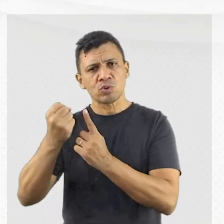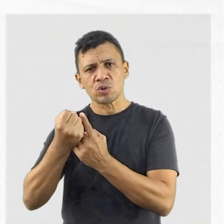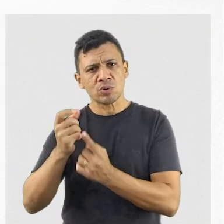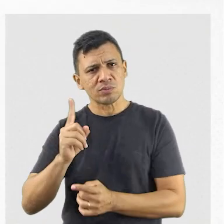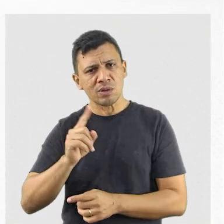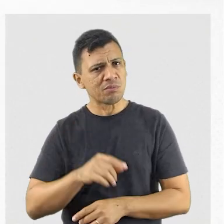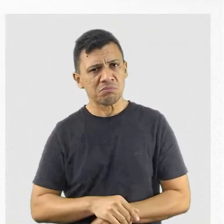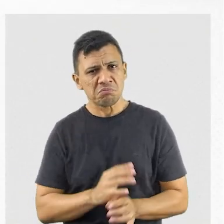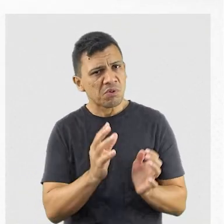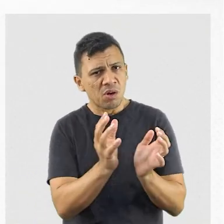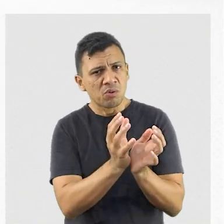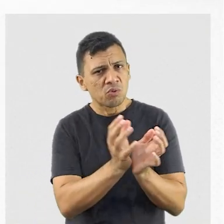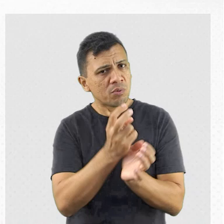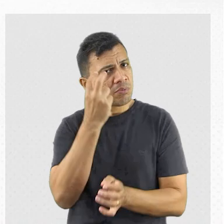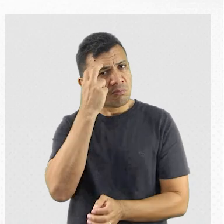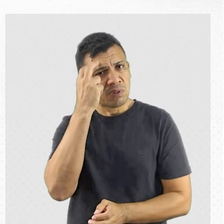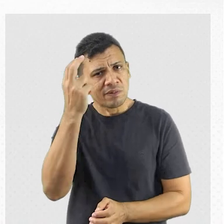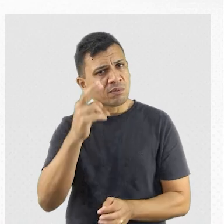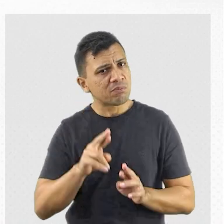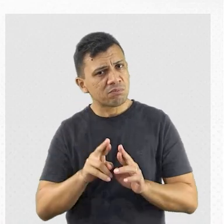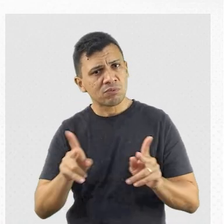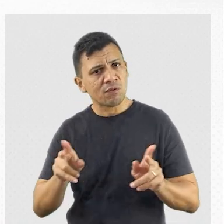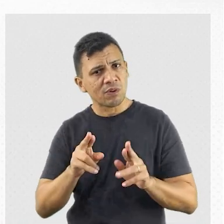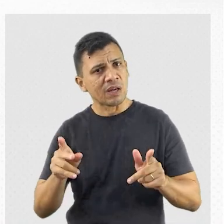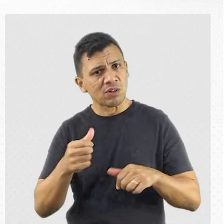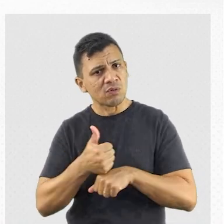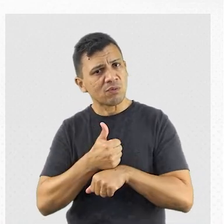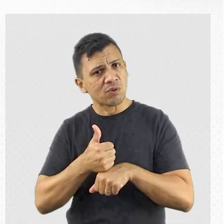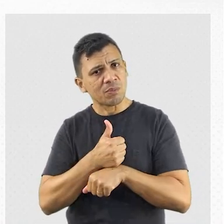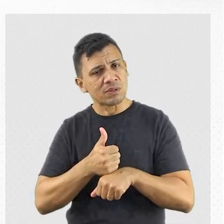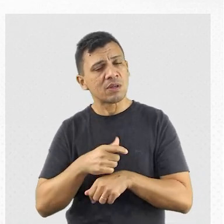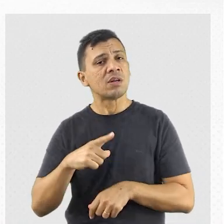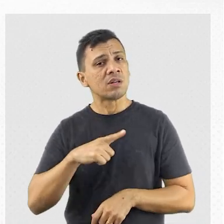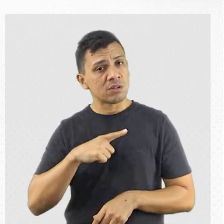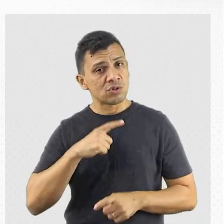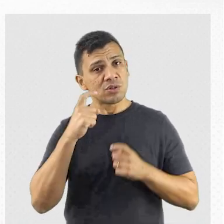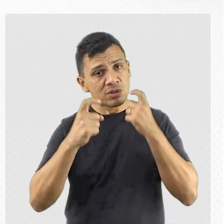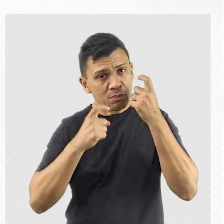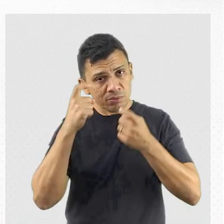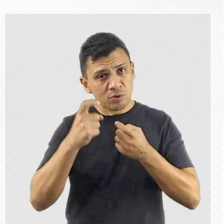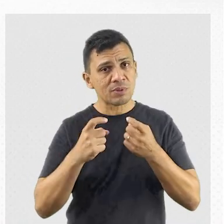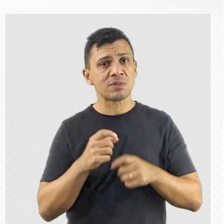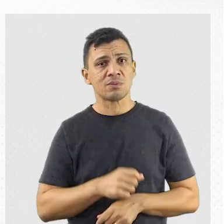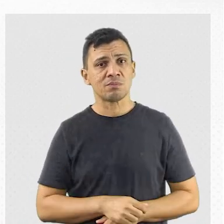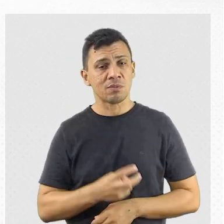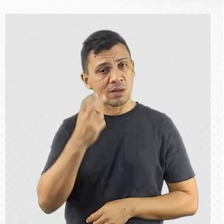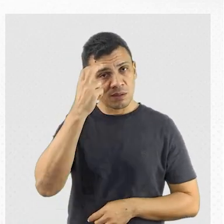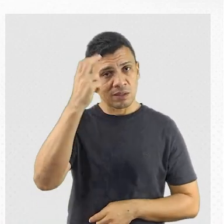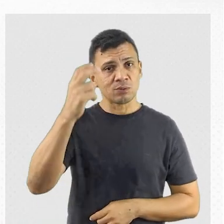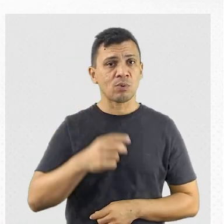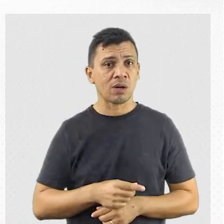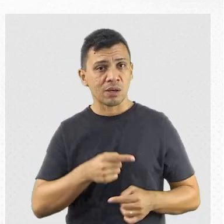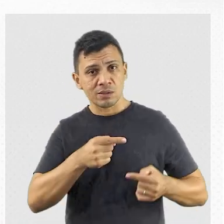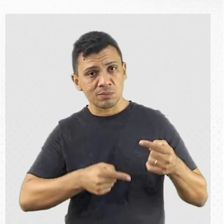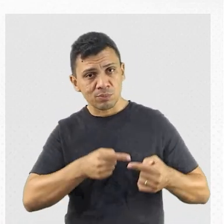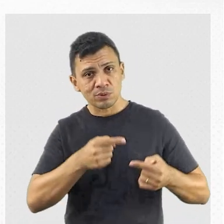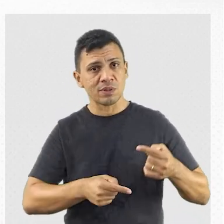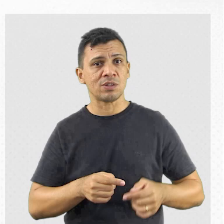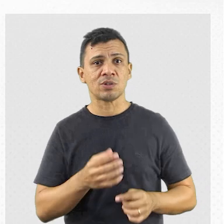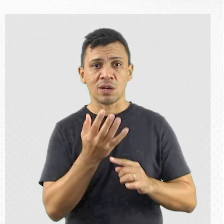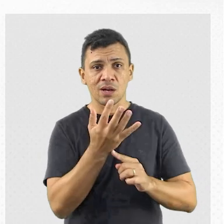dos seus objetivos é explicar o comportamento humano, assim como a psicologia, assim como a história, assim como